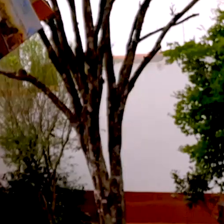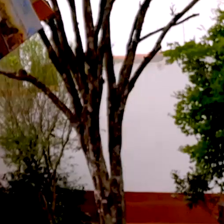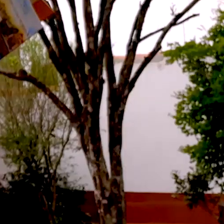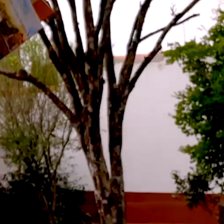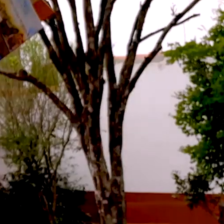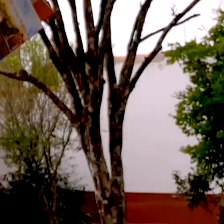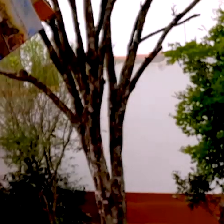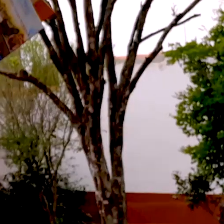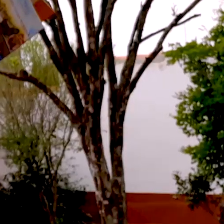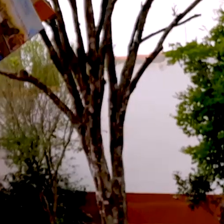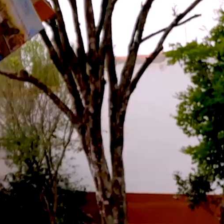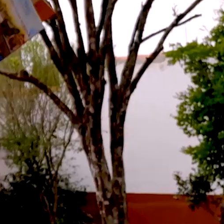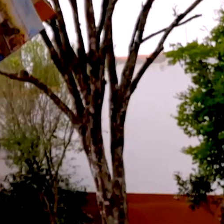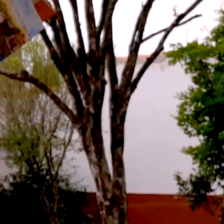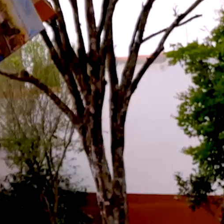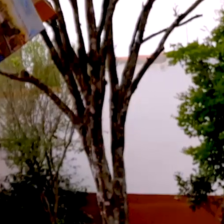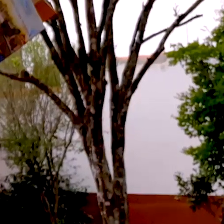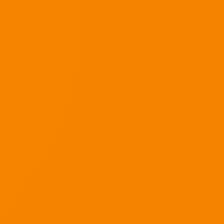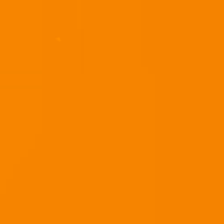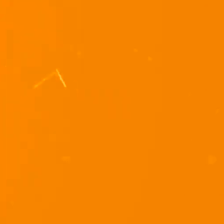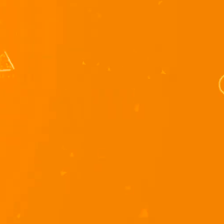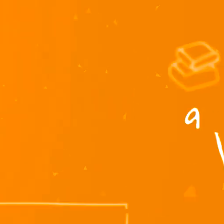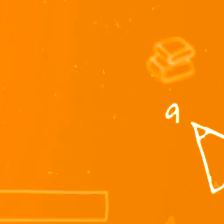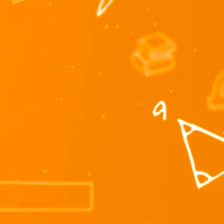gente se vê!